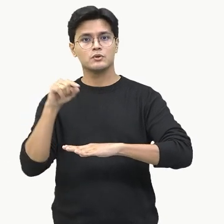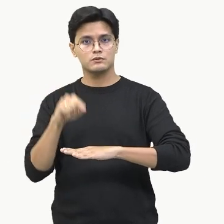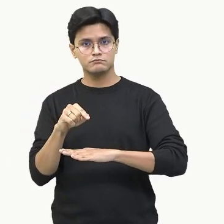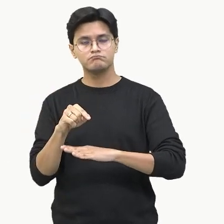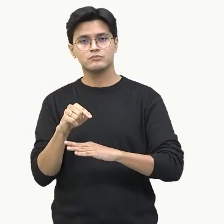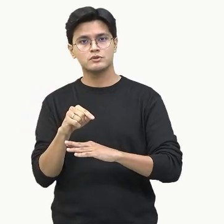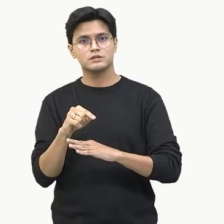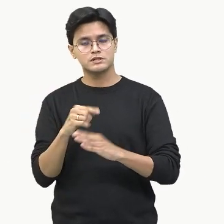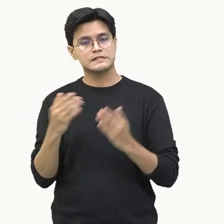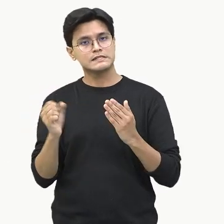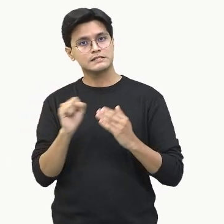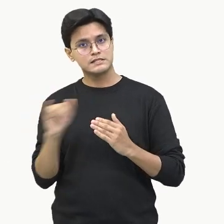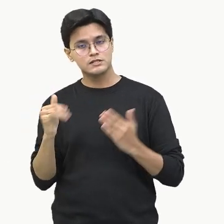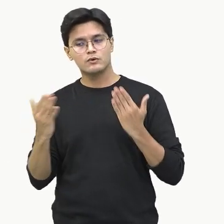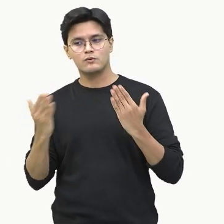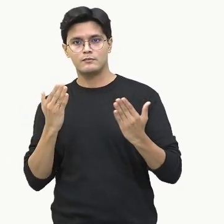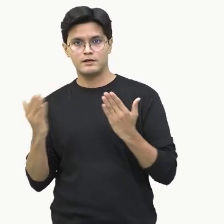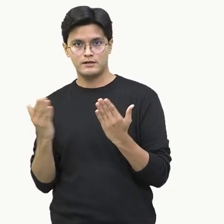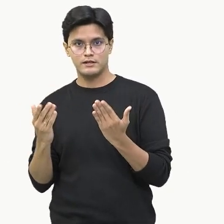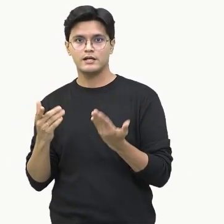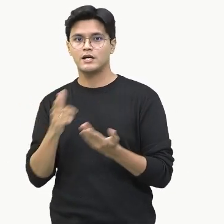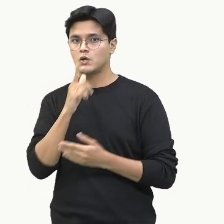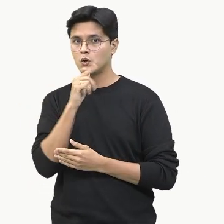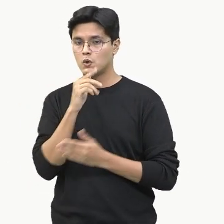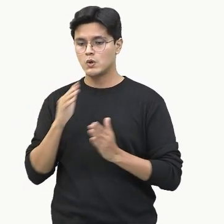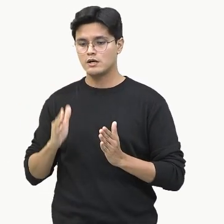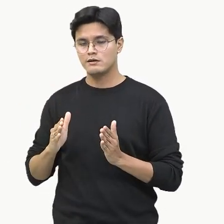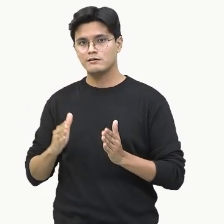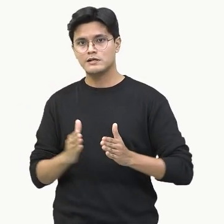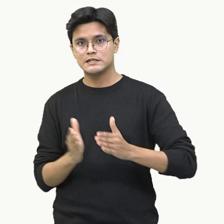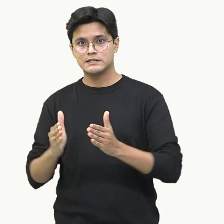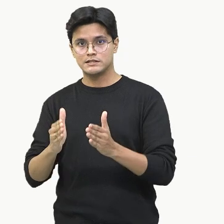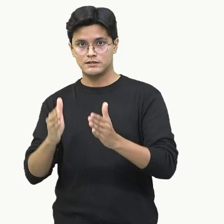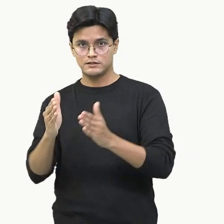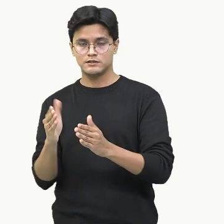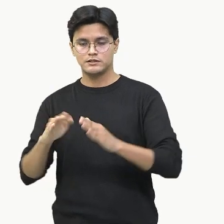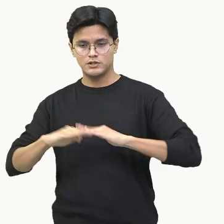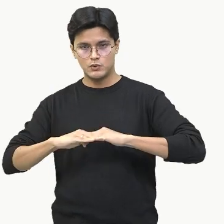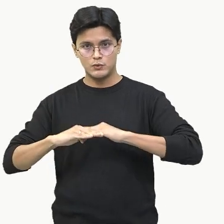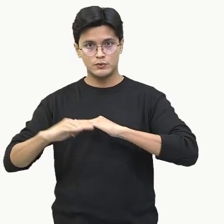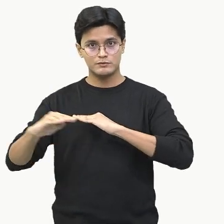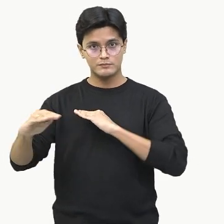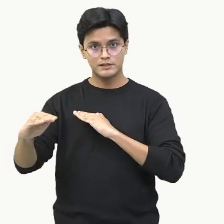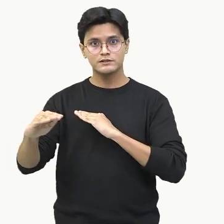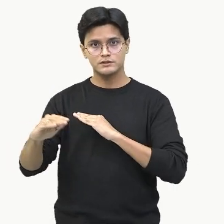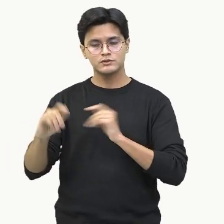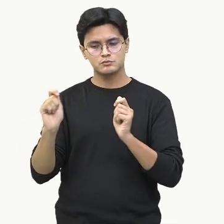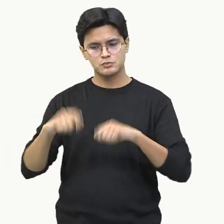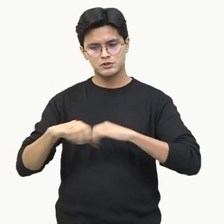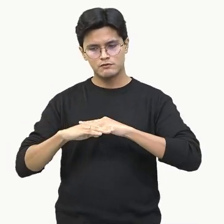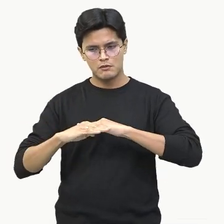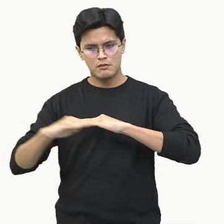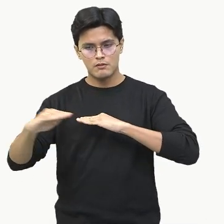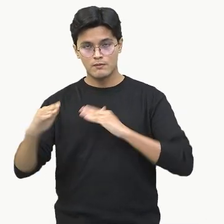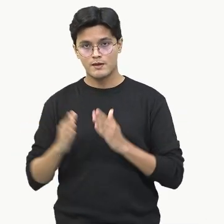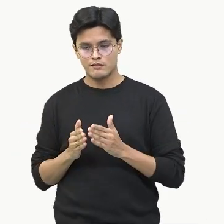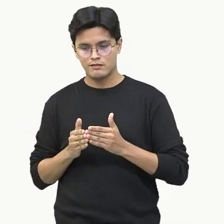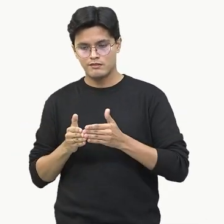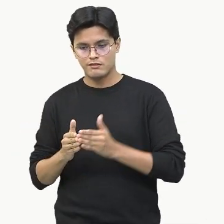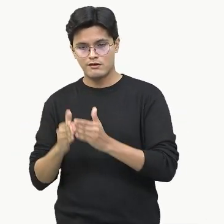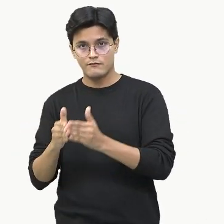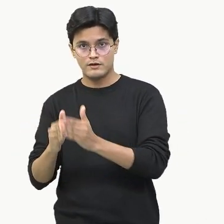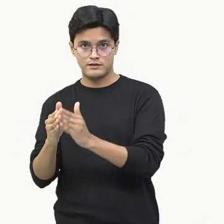rios de planí que vão ser eh navegáveis na maior parte dos trechos né com exceção com